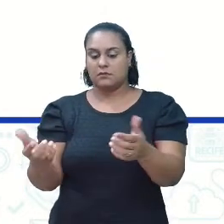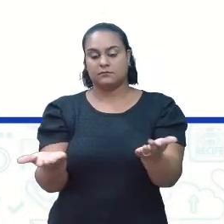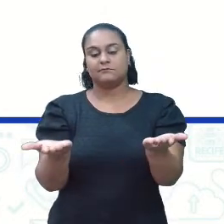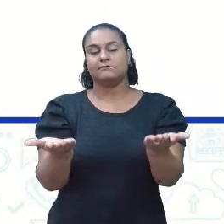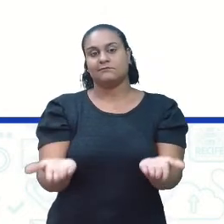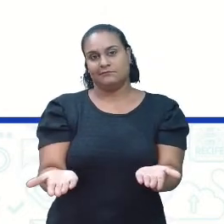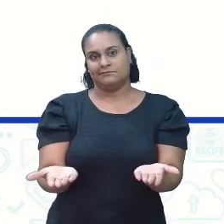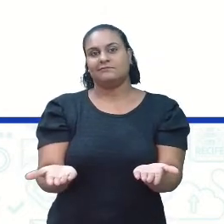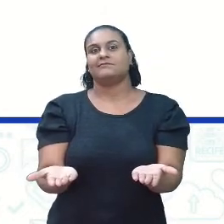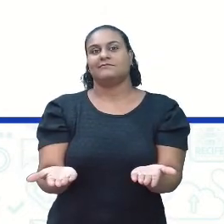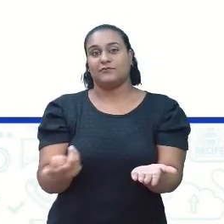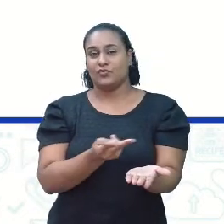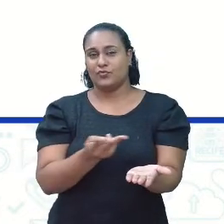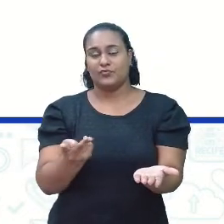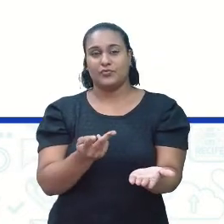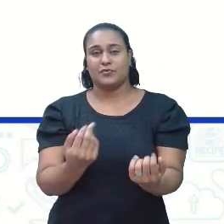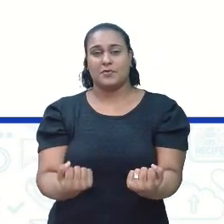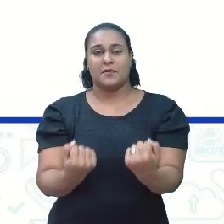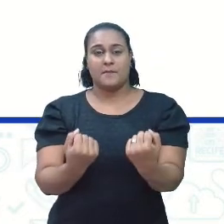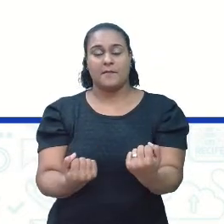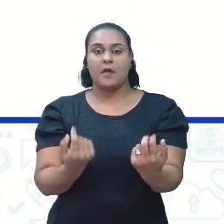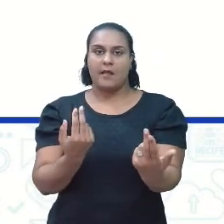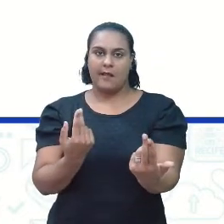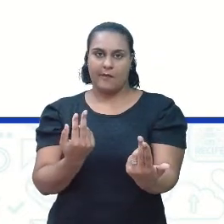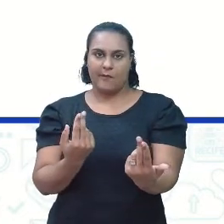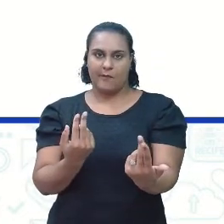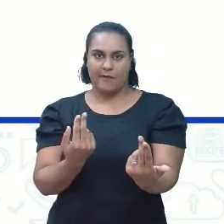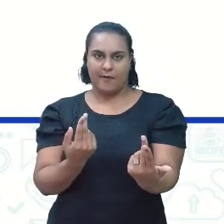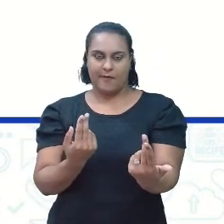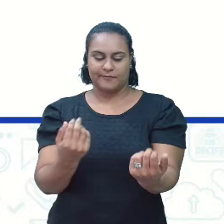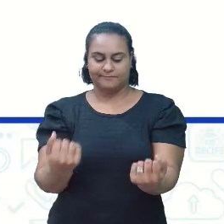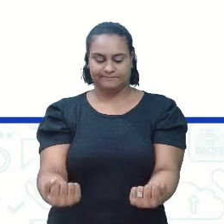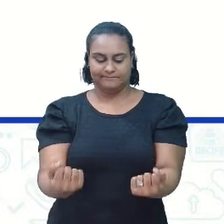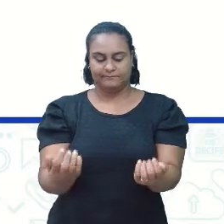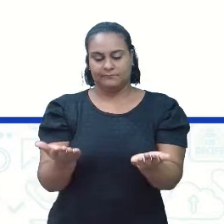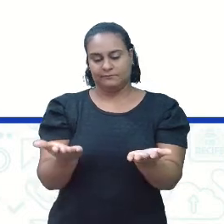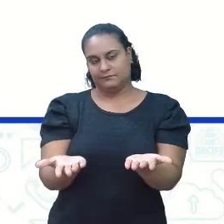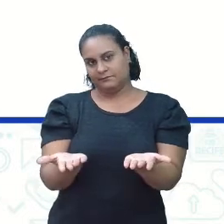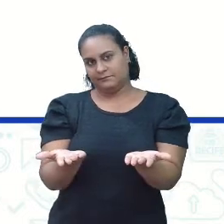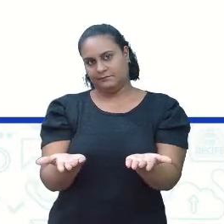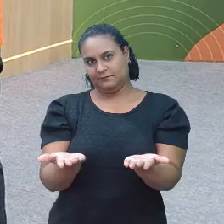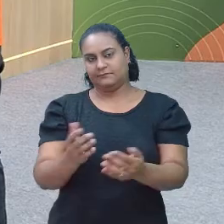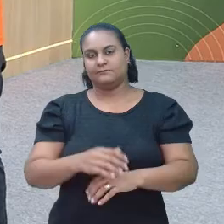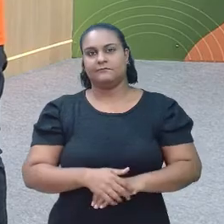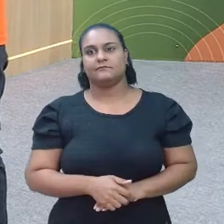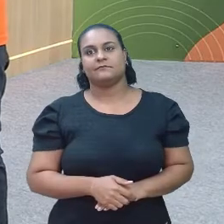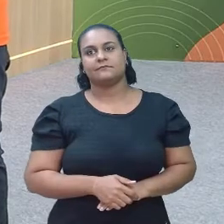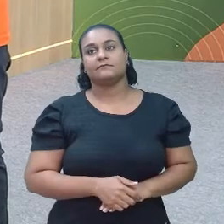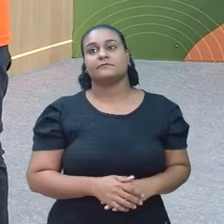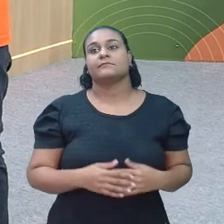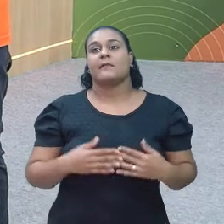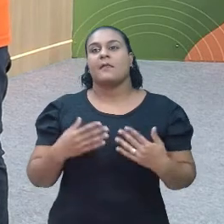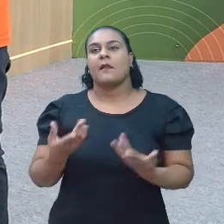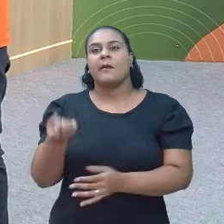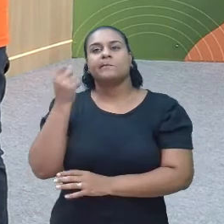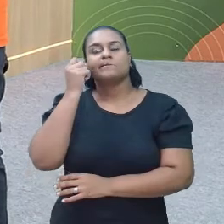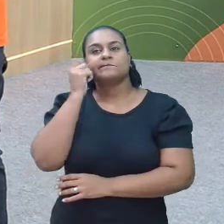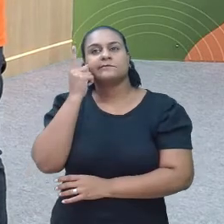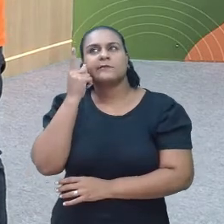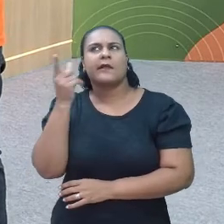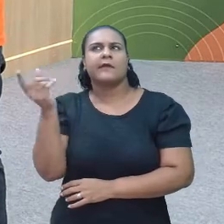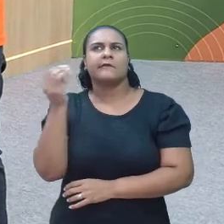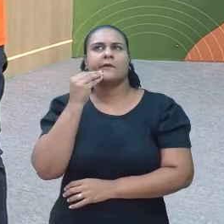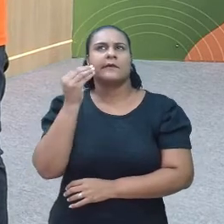com frutas, eles têm a mesma massa, o mesmo peso que a gente diz comumente, tá certo? Então é a ideia que a gente vai